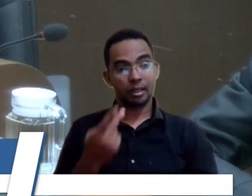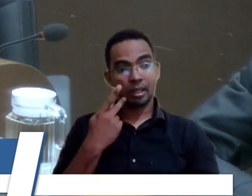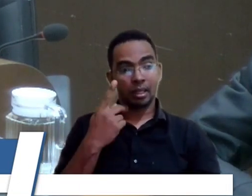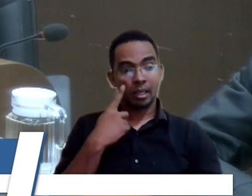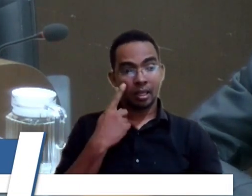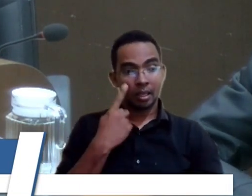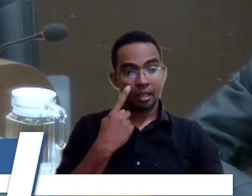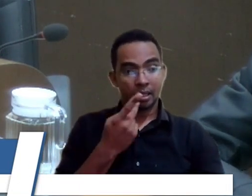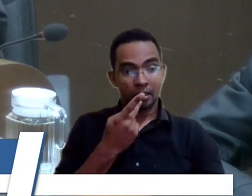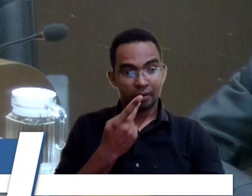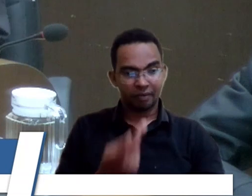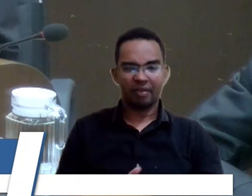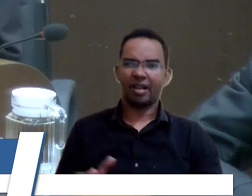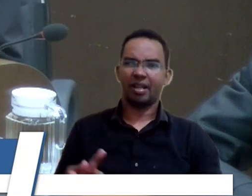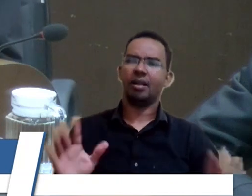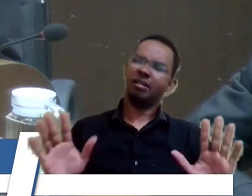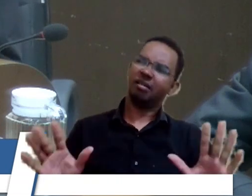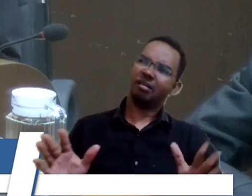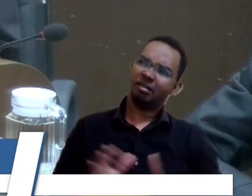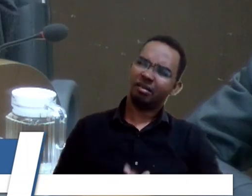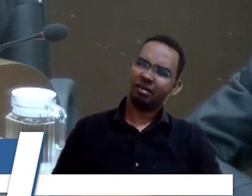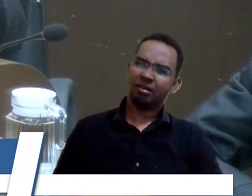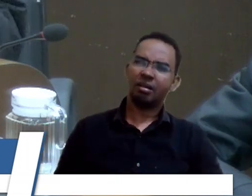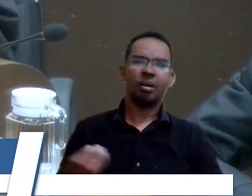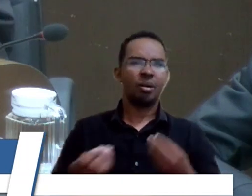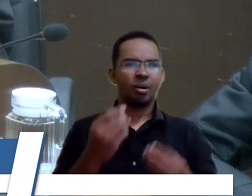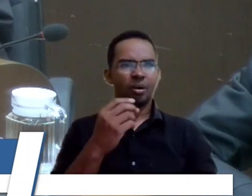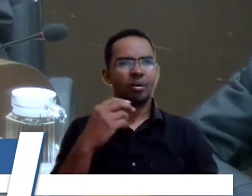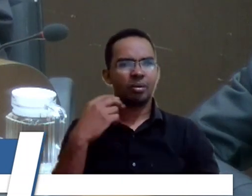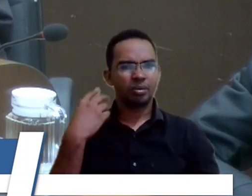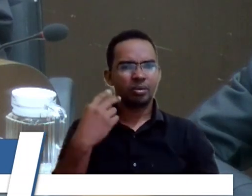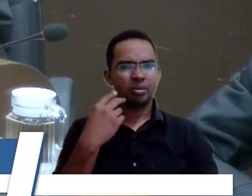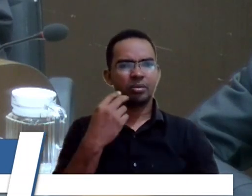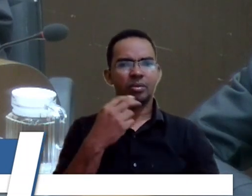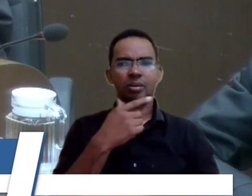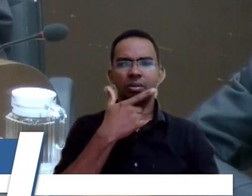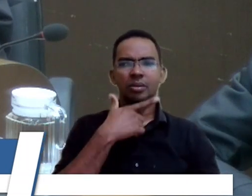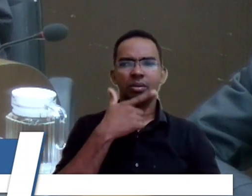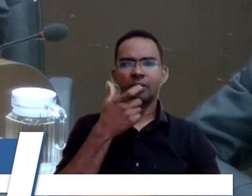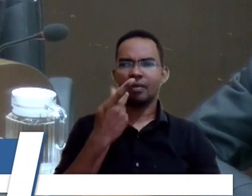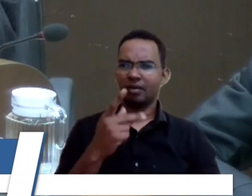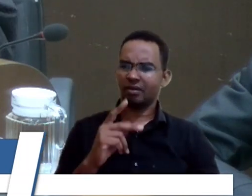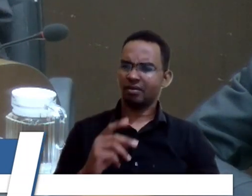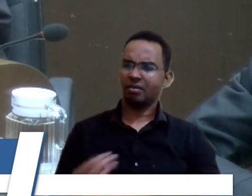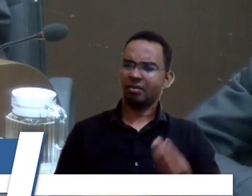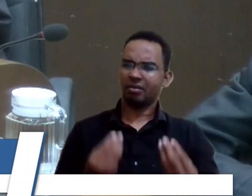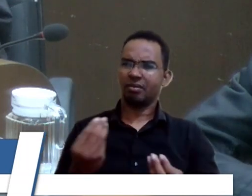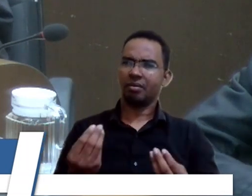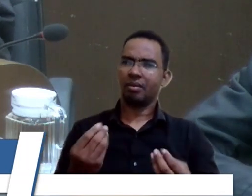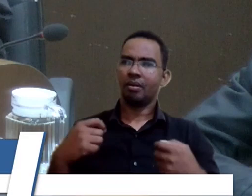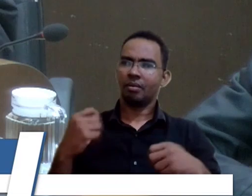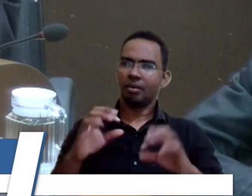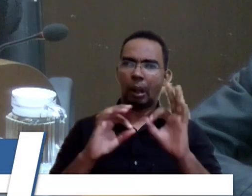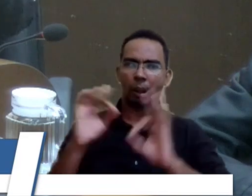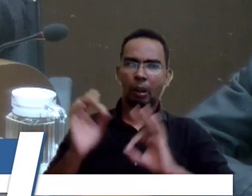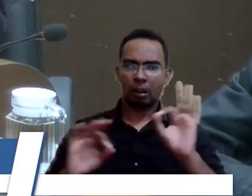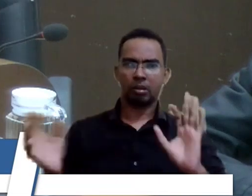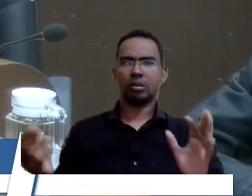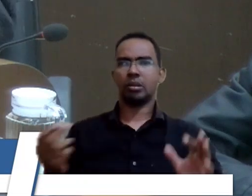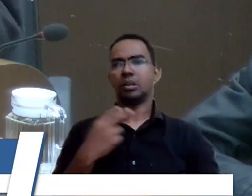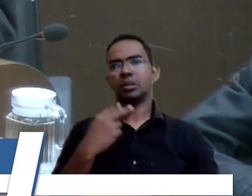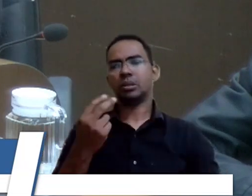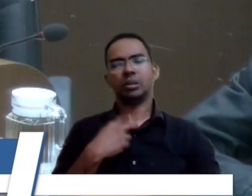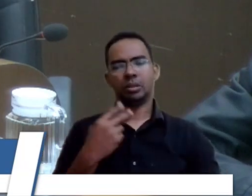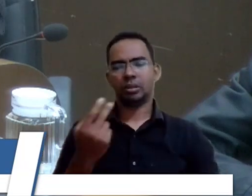falam isso, peraí, como o Gilson disse, se vira nos 30 e tem que arrumar, o que não pode é as pessoas